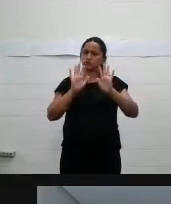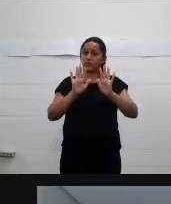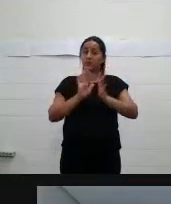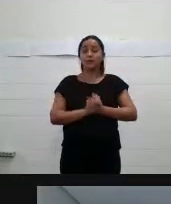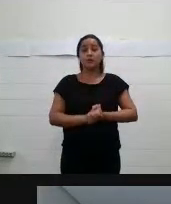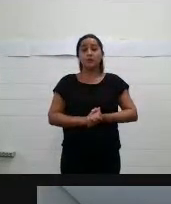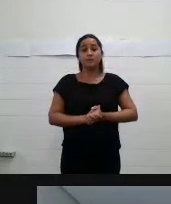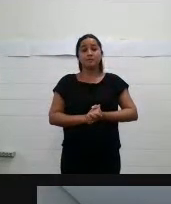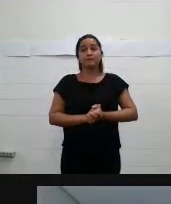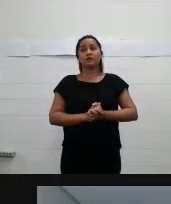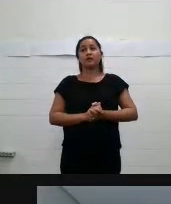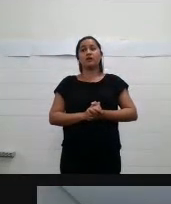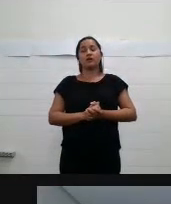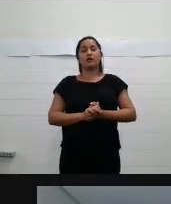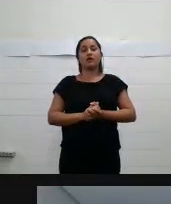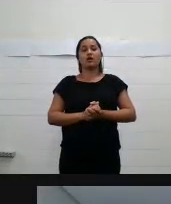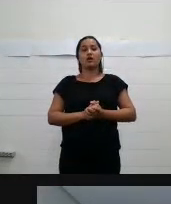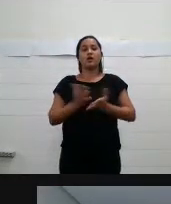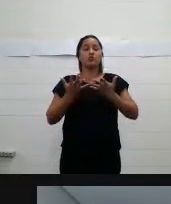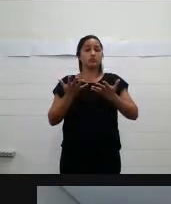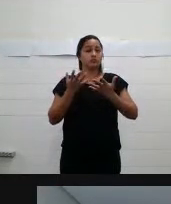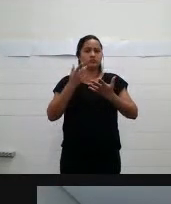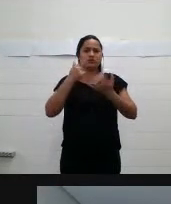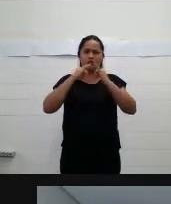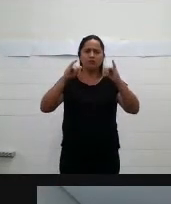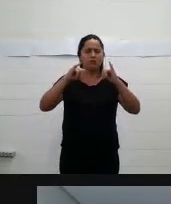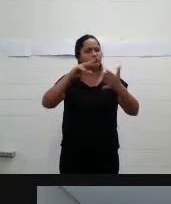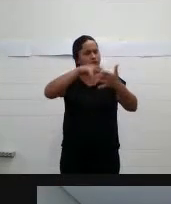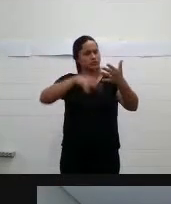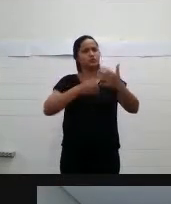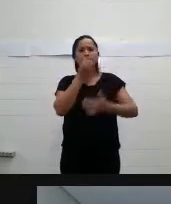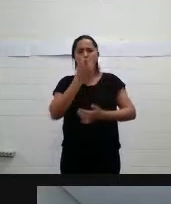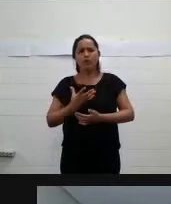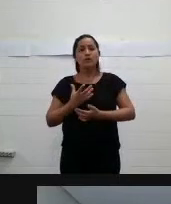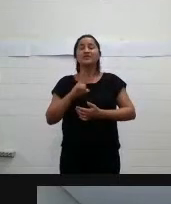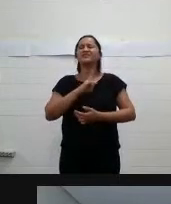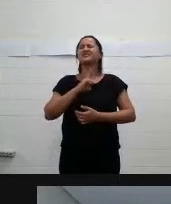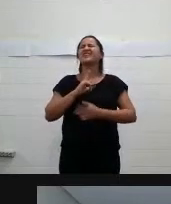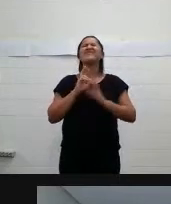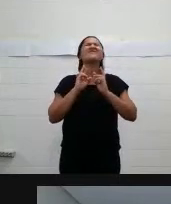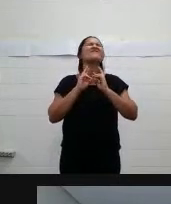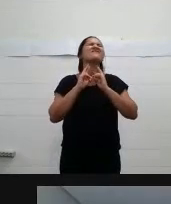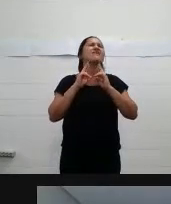recomendo também a leitura, porque lá existem várias indicações de leitura que podem ser